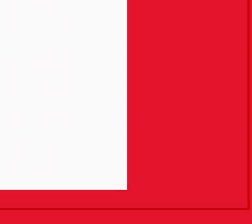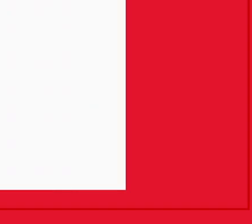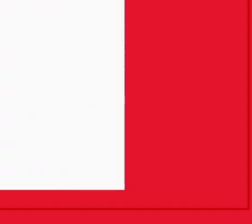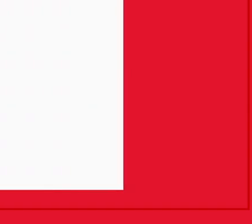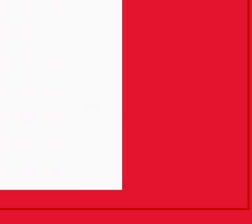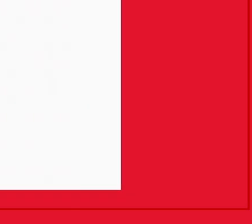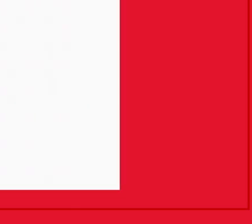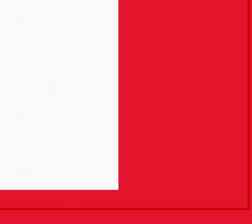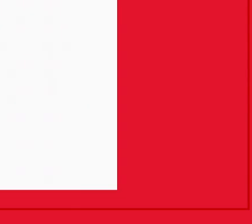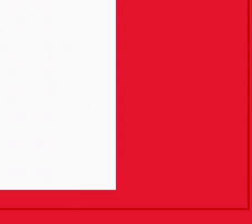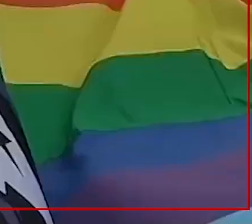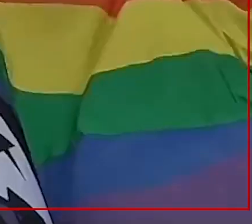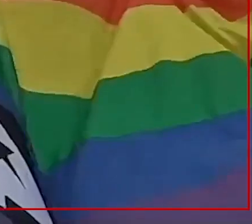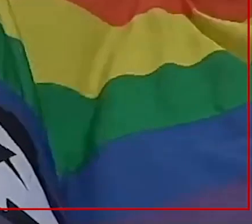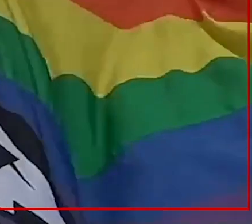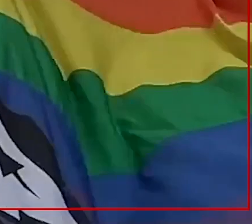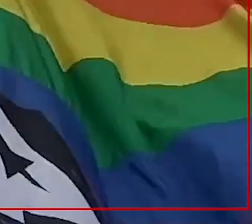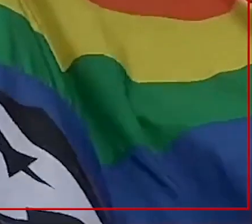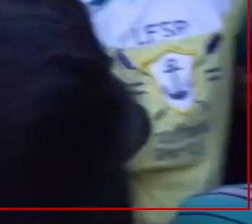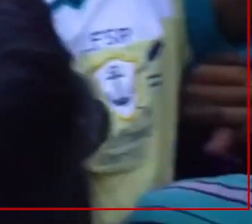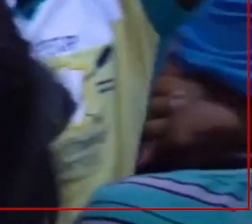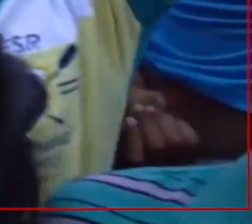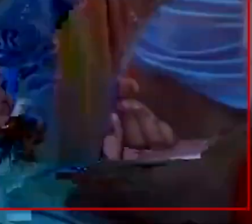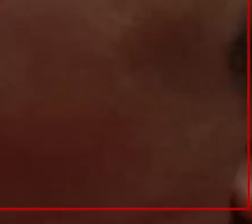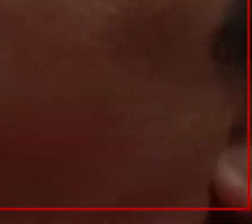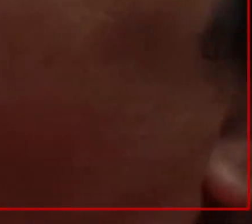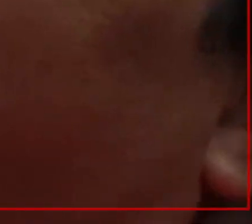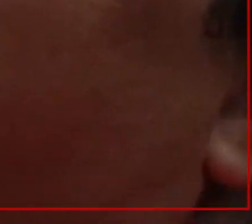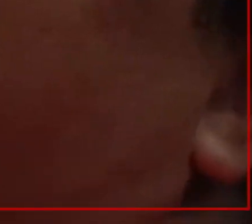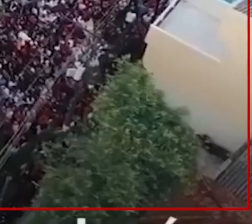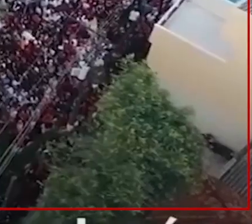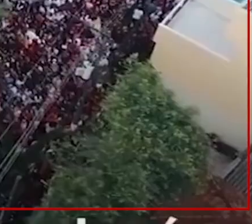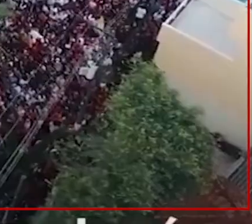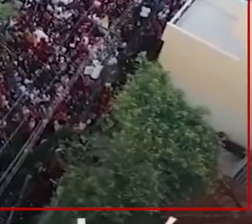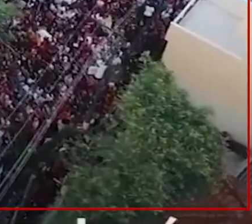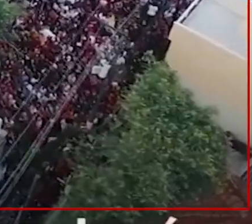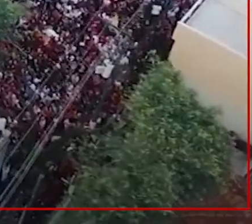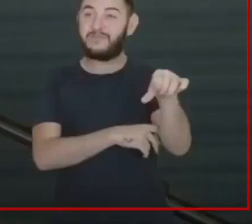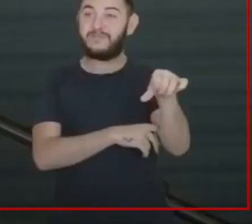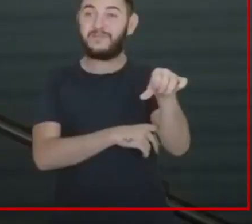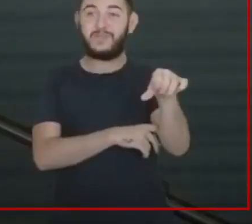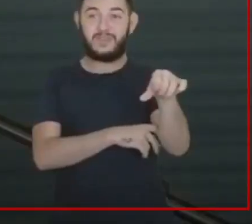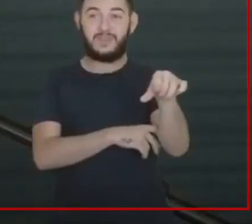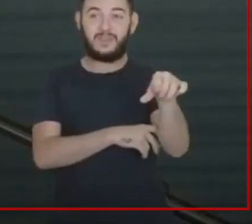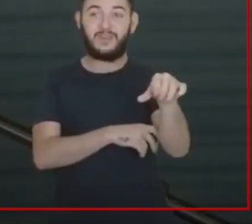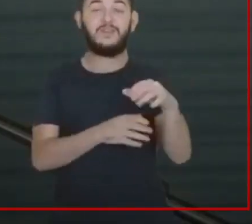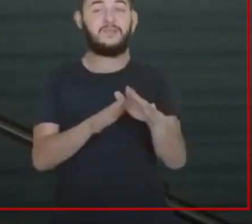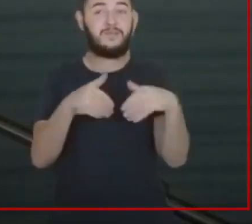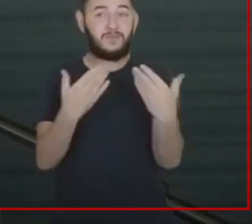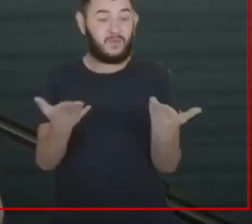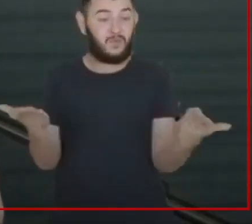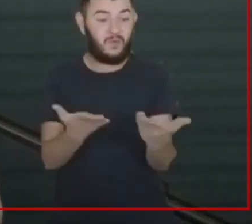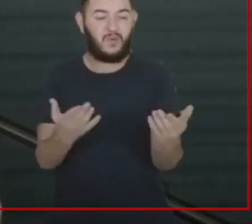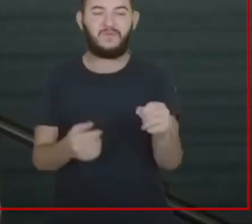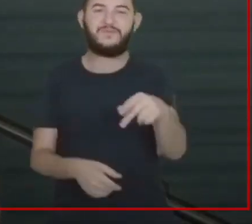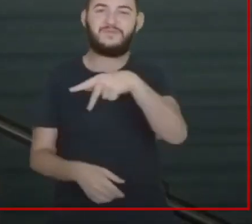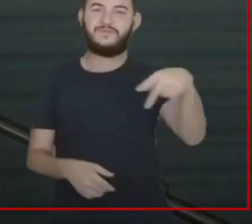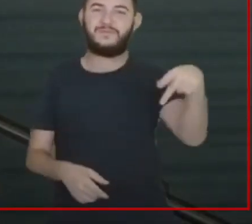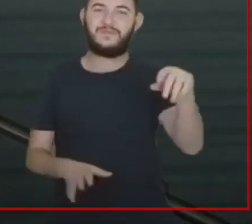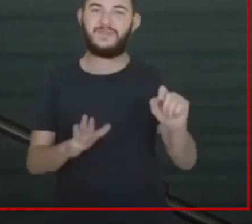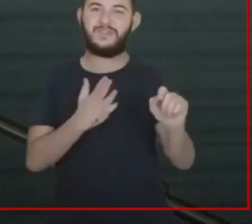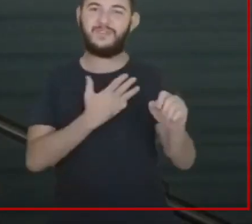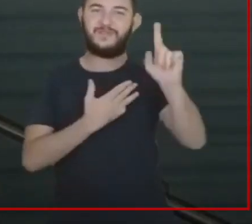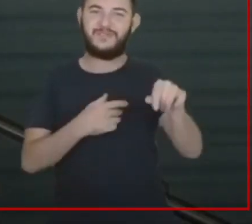pela ONU sobre Sérgio Moro. Então hoje o presidente Lula é um homem livre e inocente. Não tem